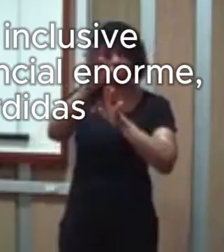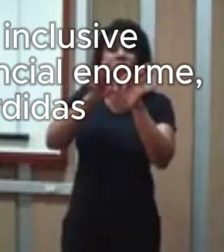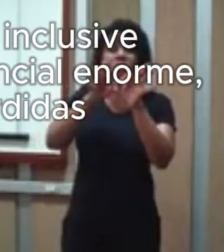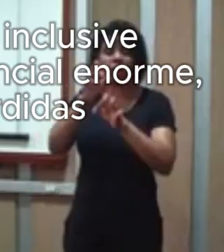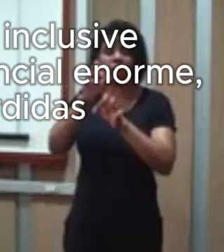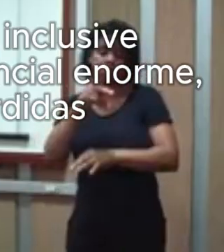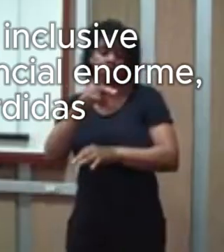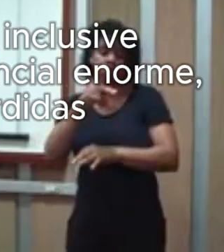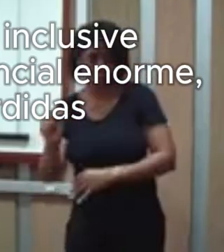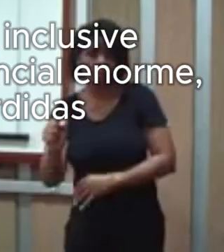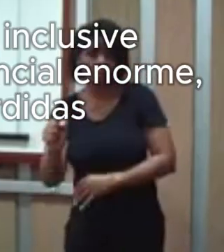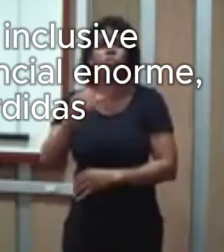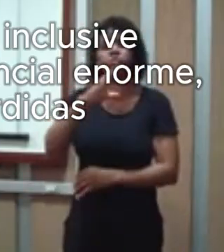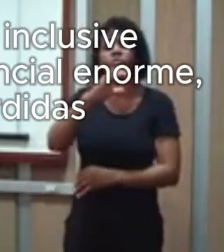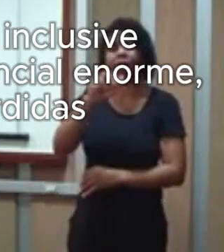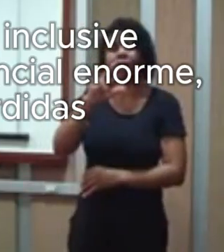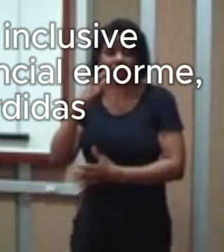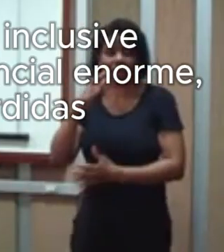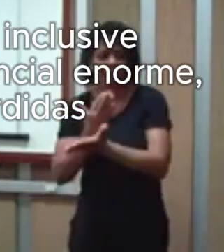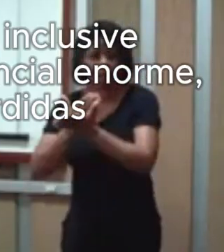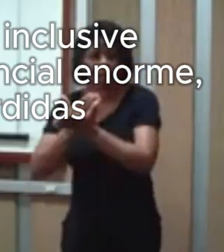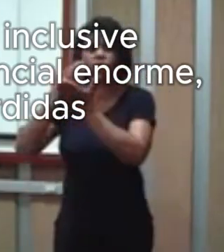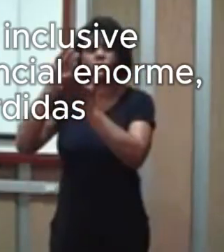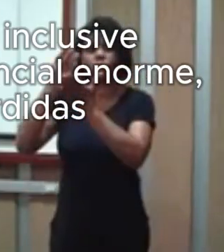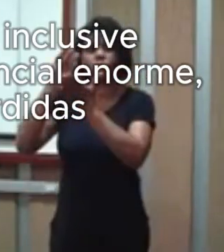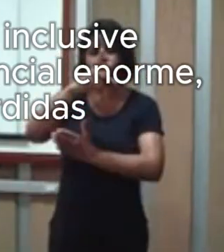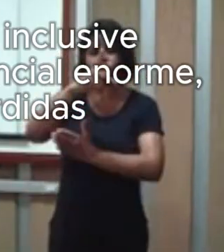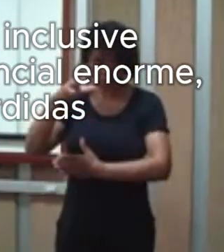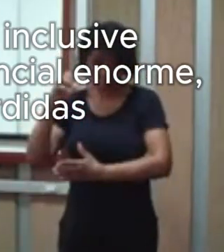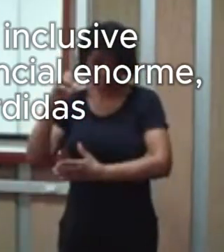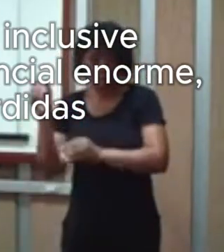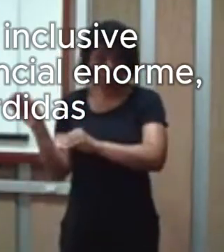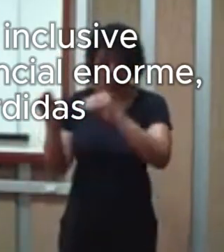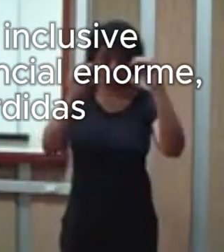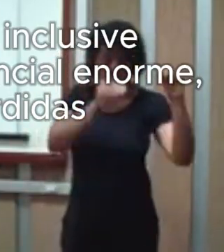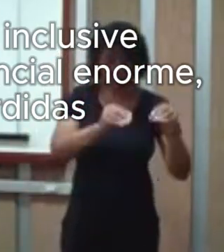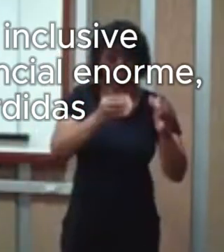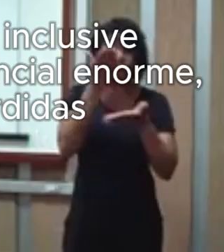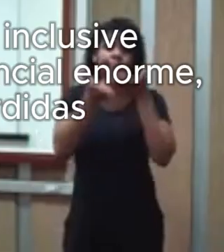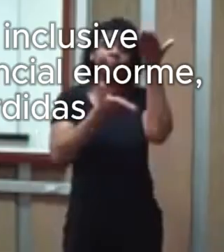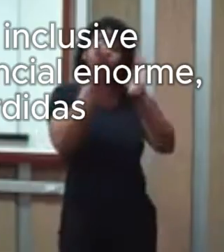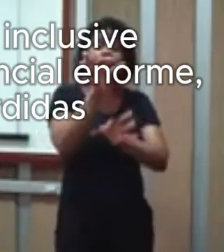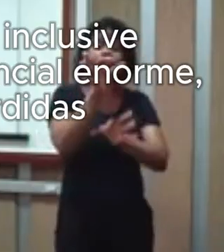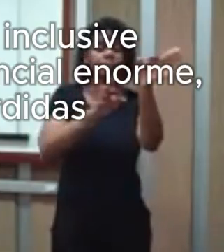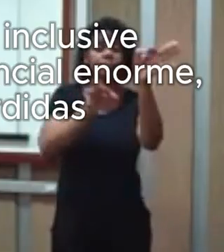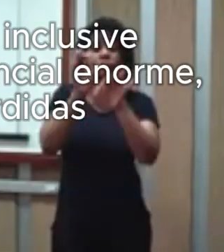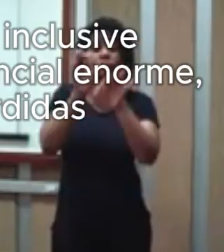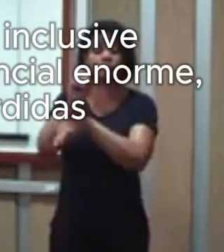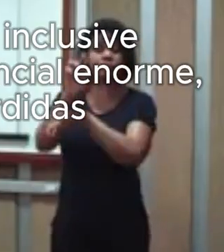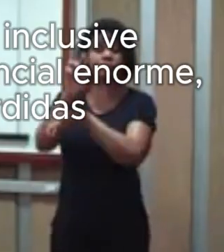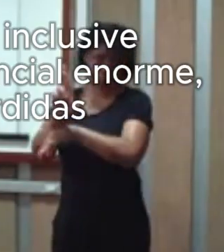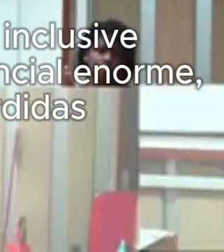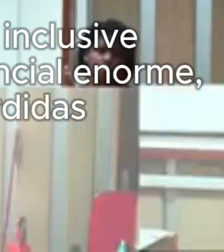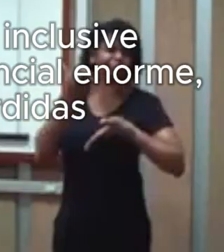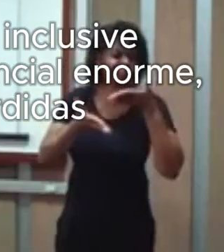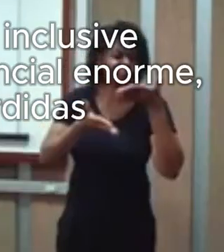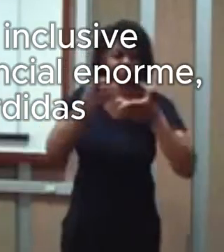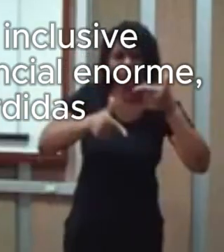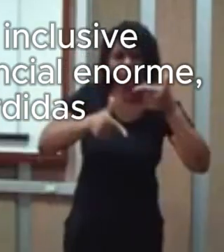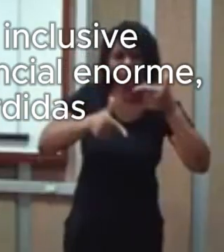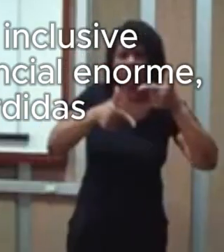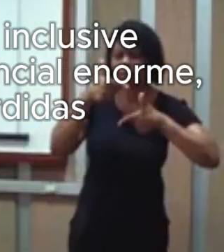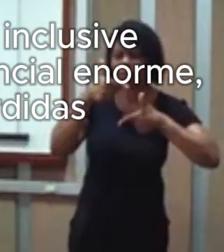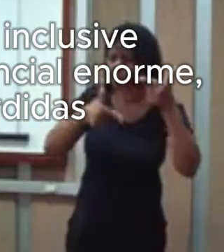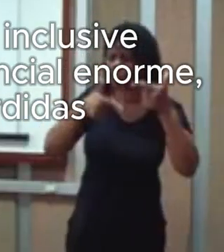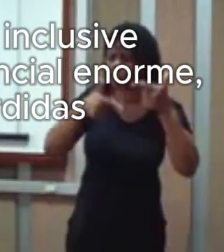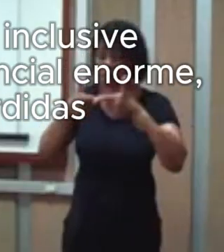adiposo. A Carla mesmo, que começou com a polilaminina, migrou para a terapia celular, já no doutorado, e já vem trabalhando com isso há muito tempo,